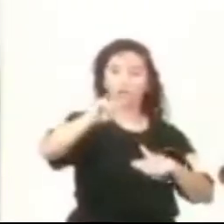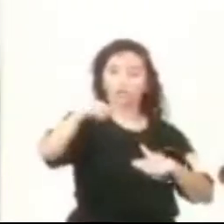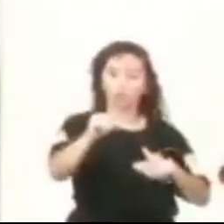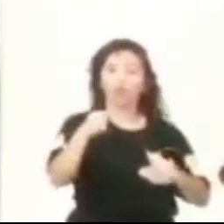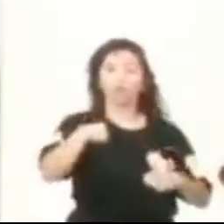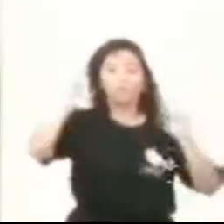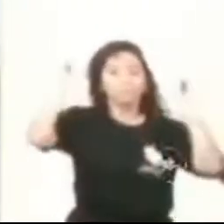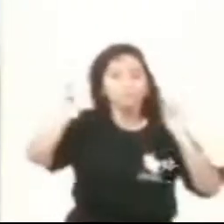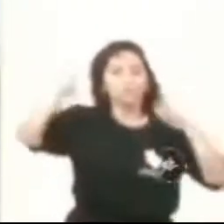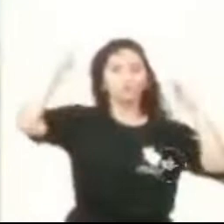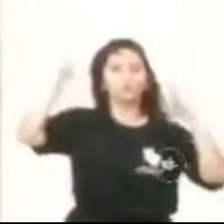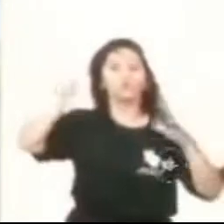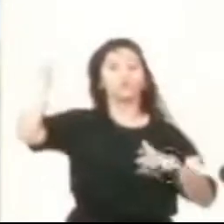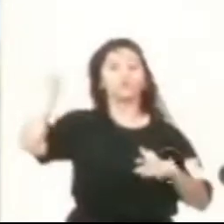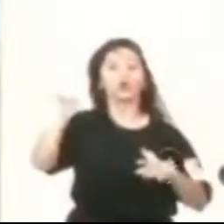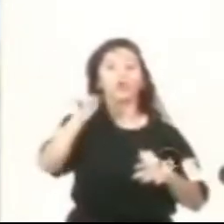lá.